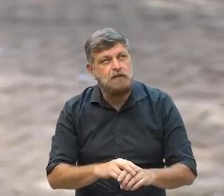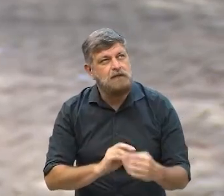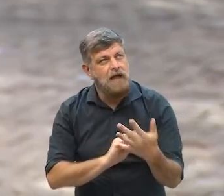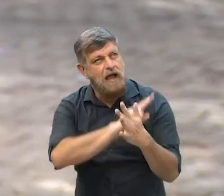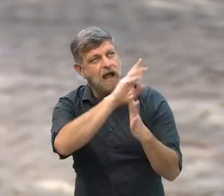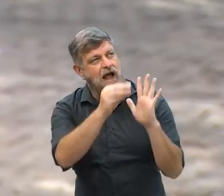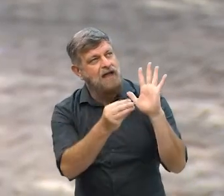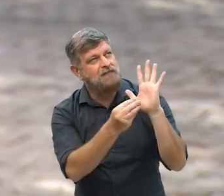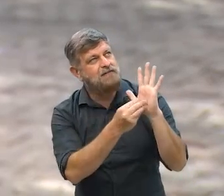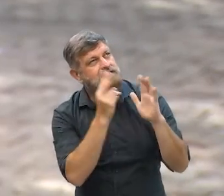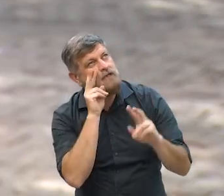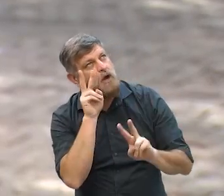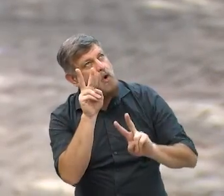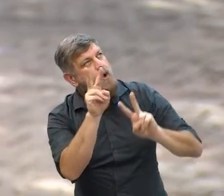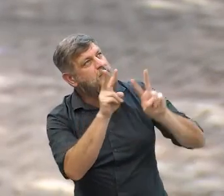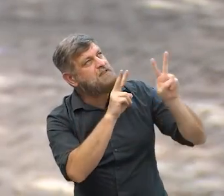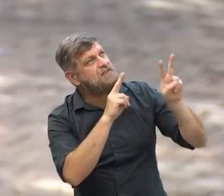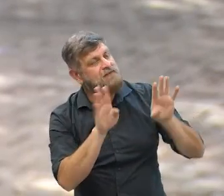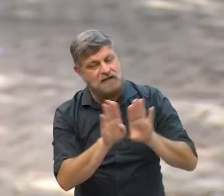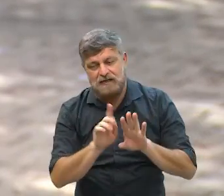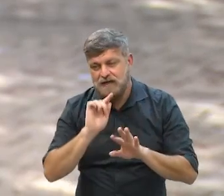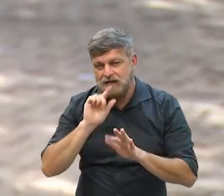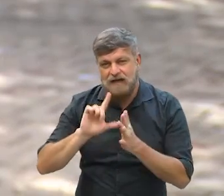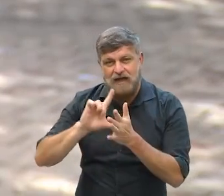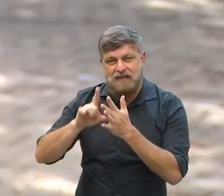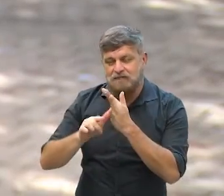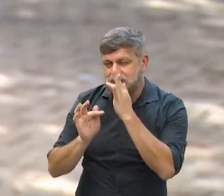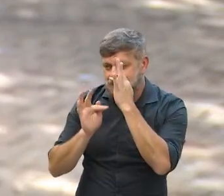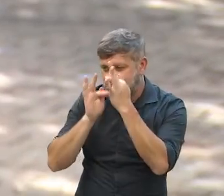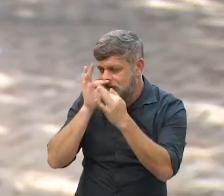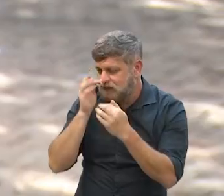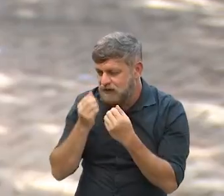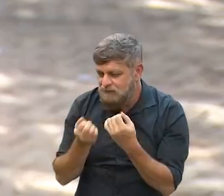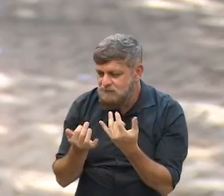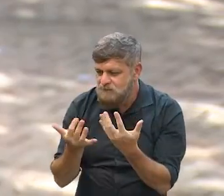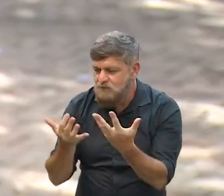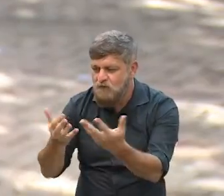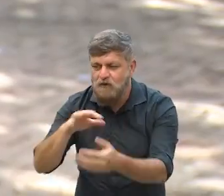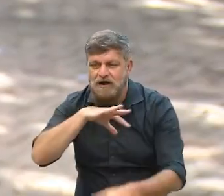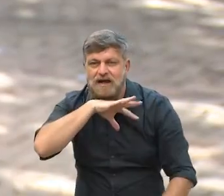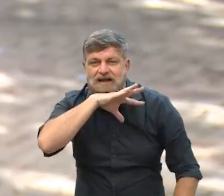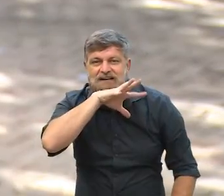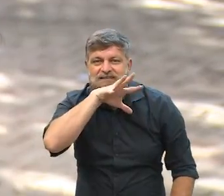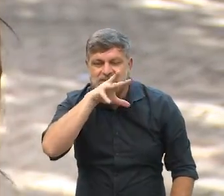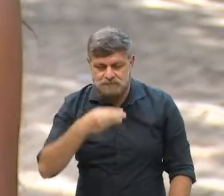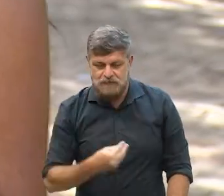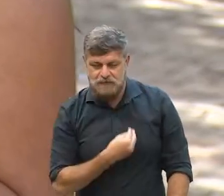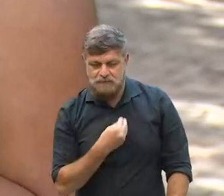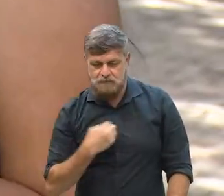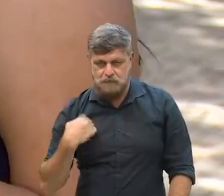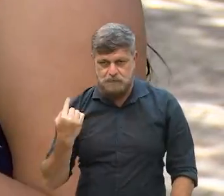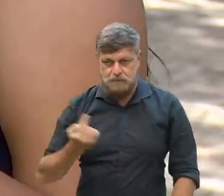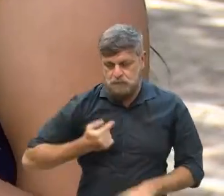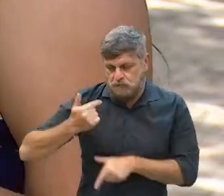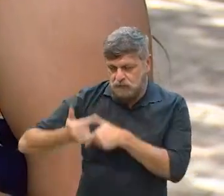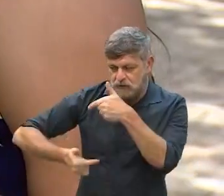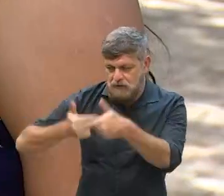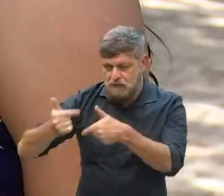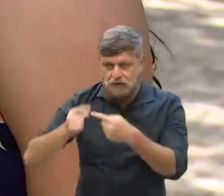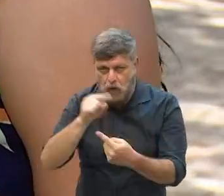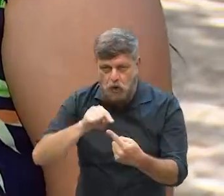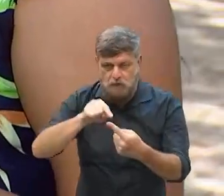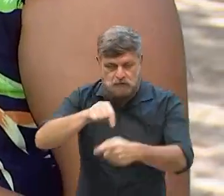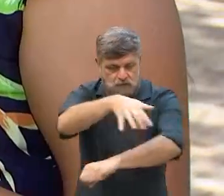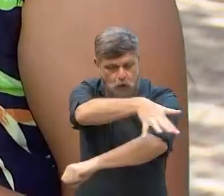outro lado tem toda a parte de flora, né? A fauna preservada. Então a cidade trabalha nesse eixo, né? De implantar